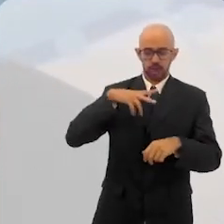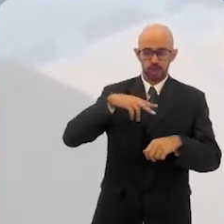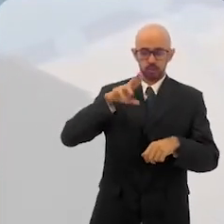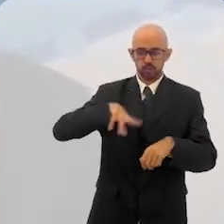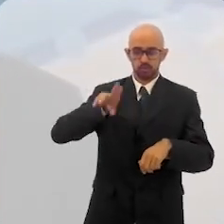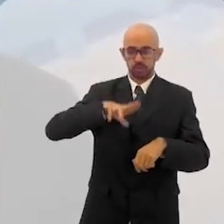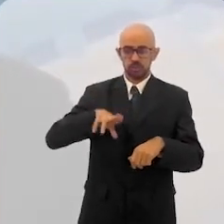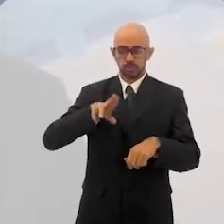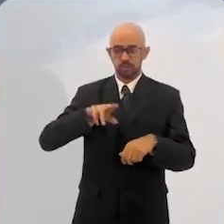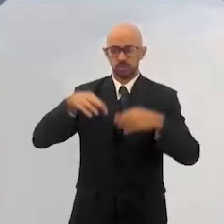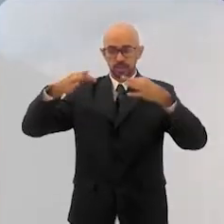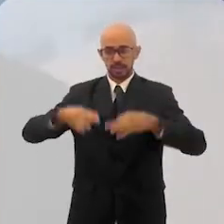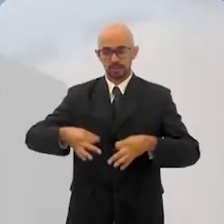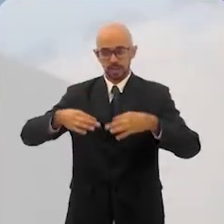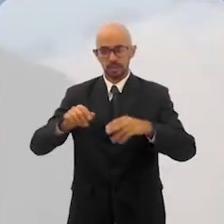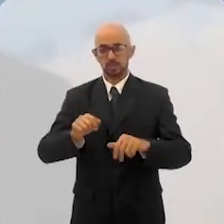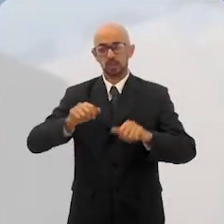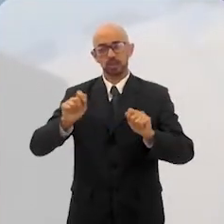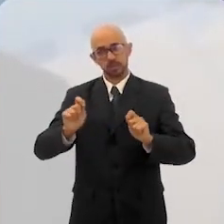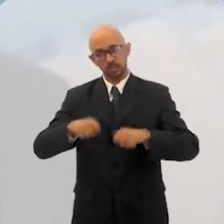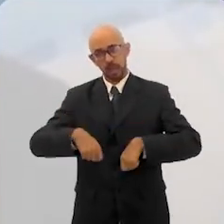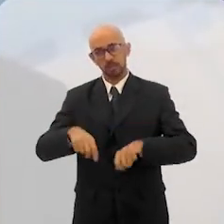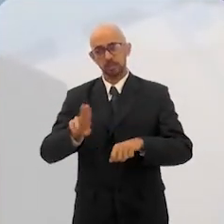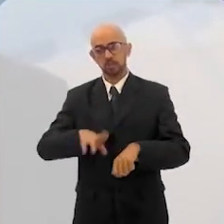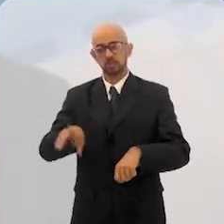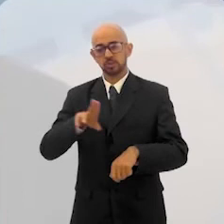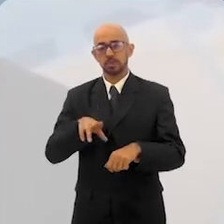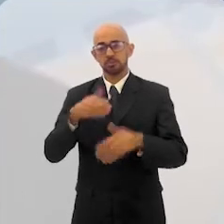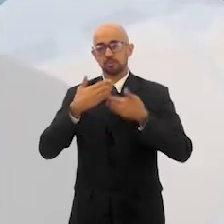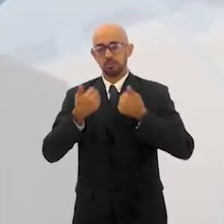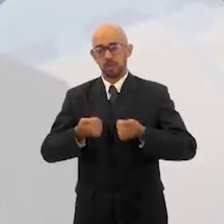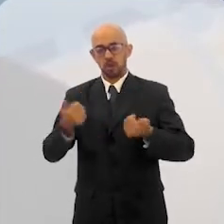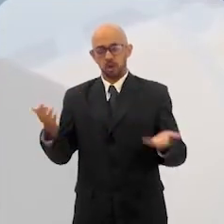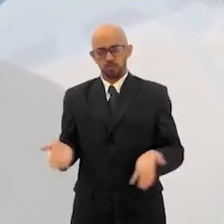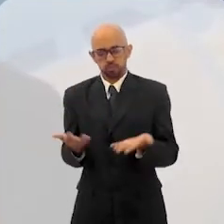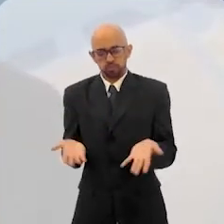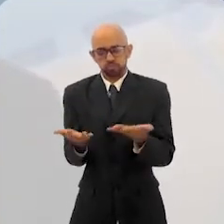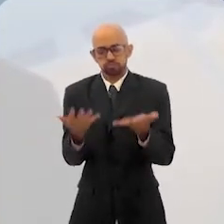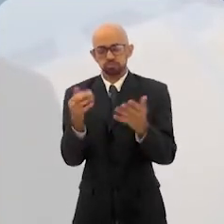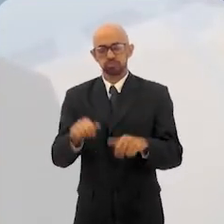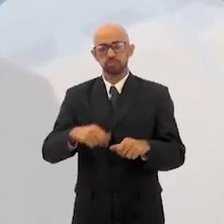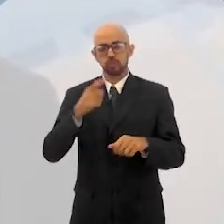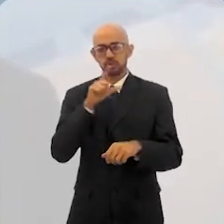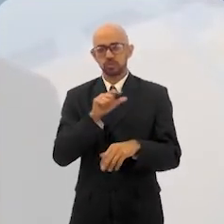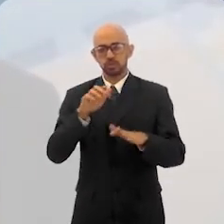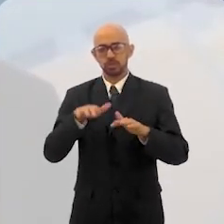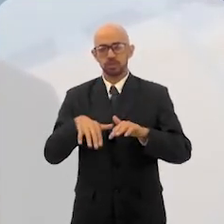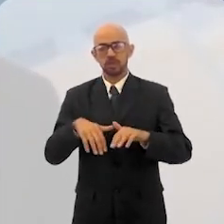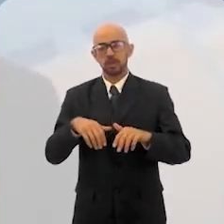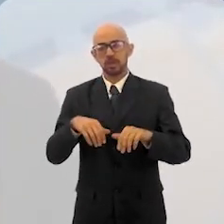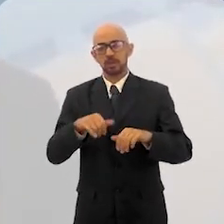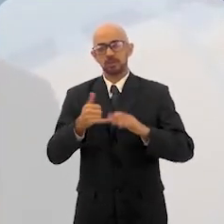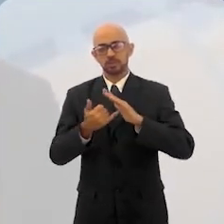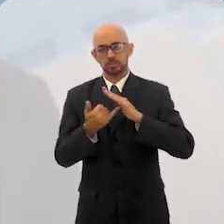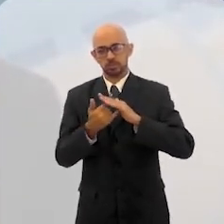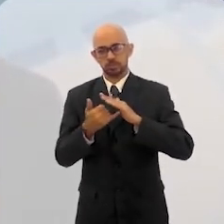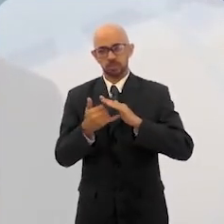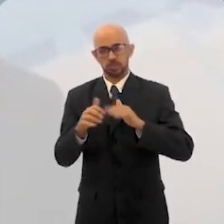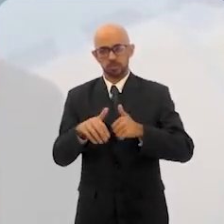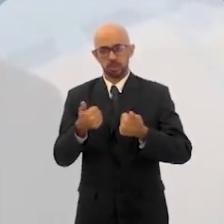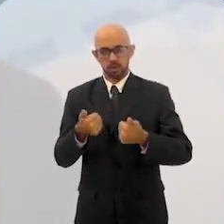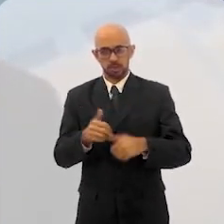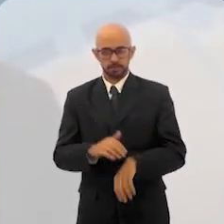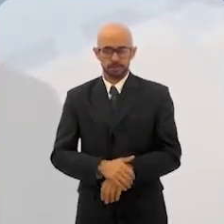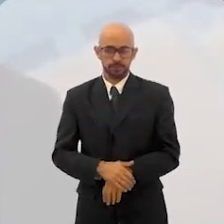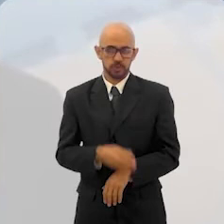certo, né, e que pode ser usado para melhor potencializar e tornar eficiente essas instituições. Então, eu tento muito fazer